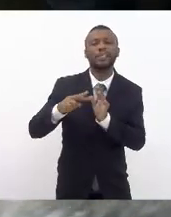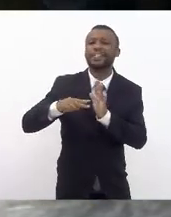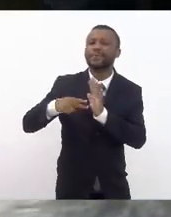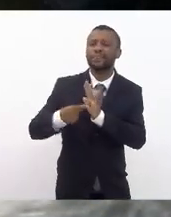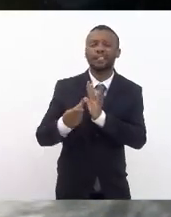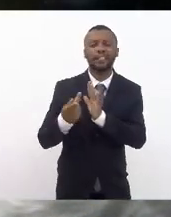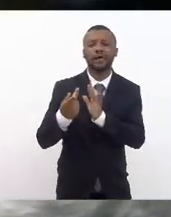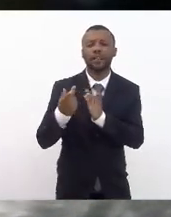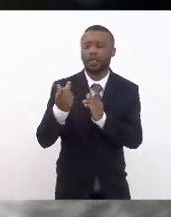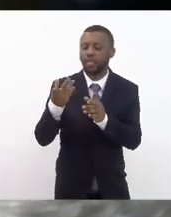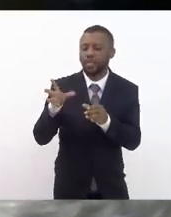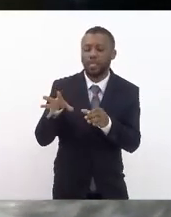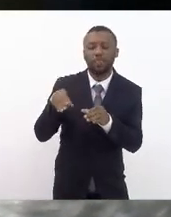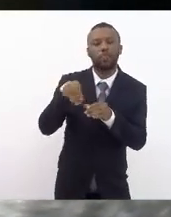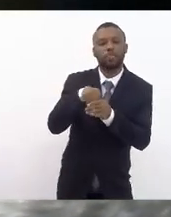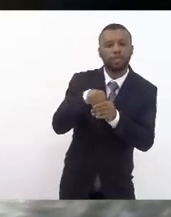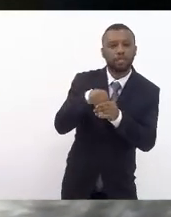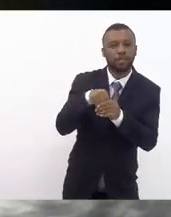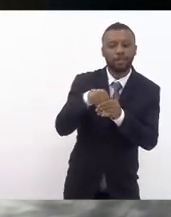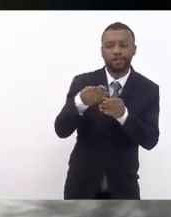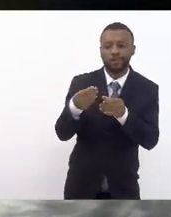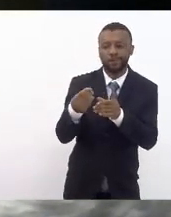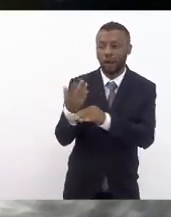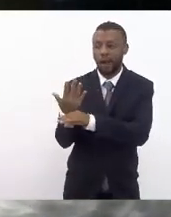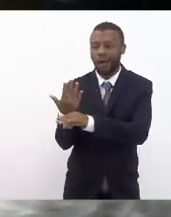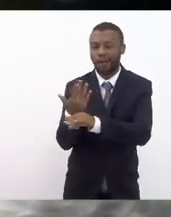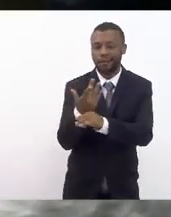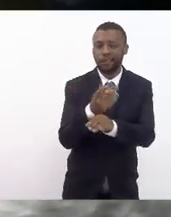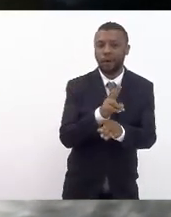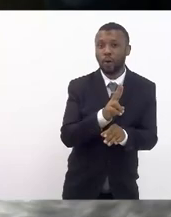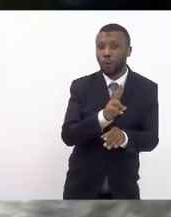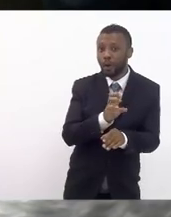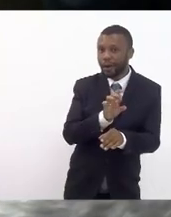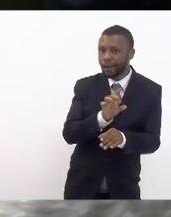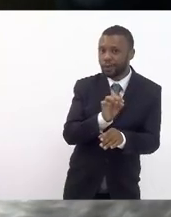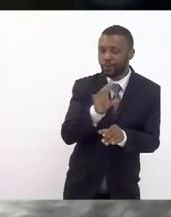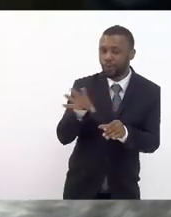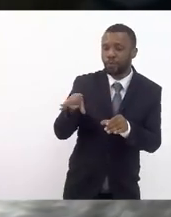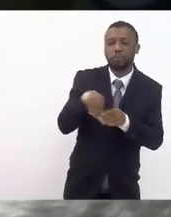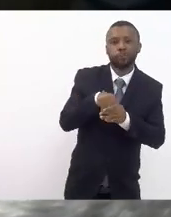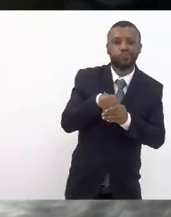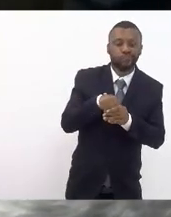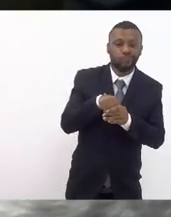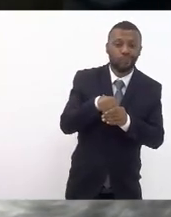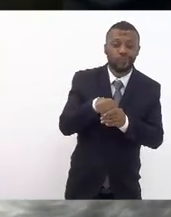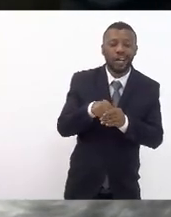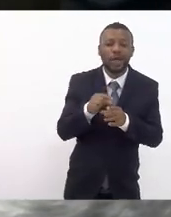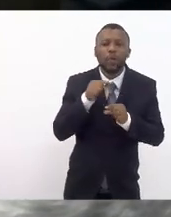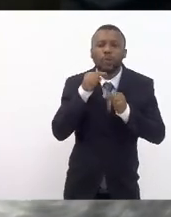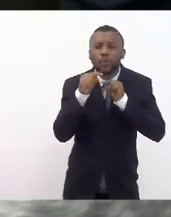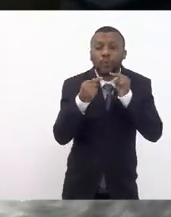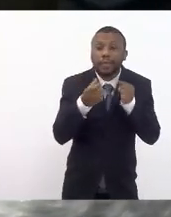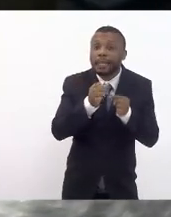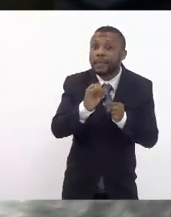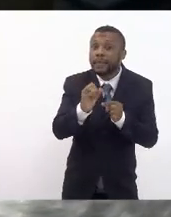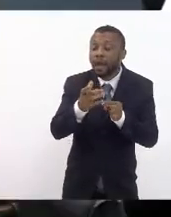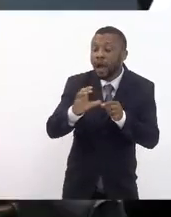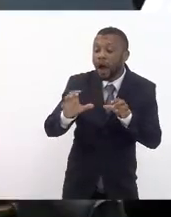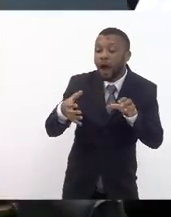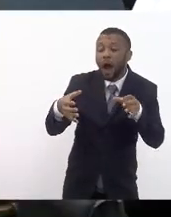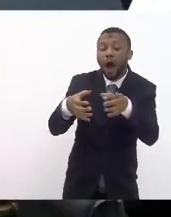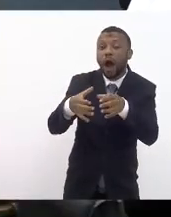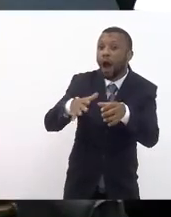incorporação. Tive muitas dúvidas se a comunidade estaria ou não aderindo a essa